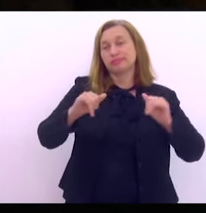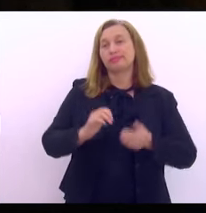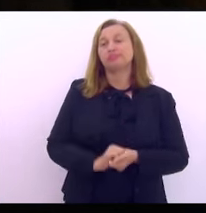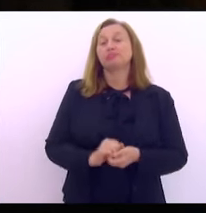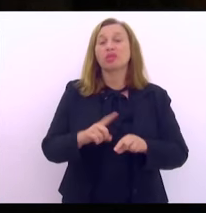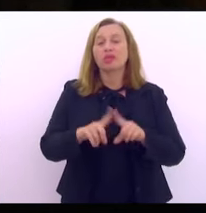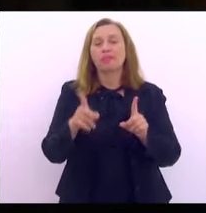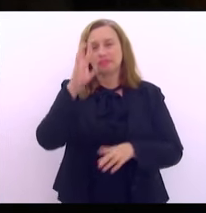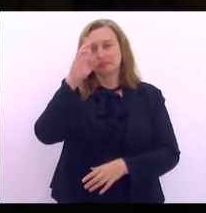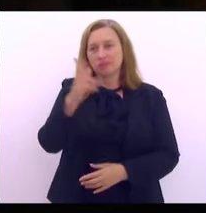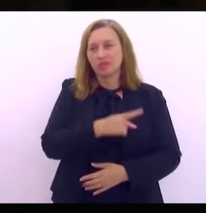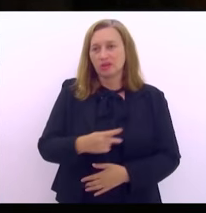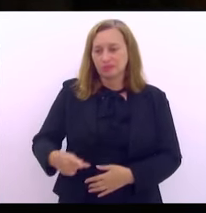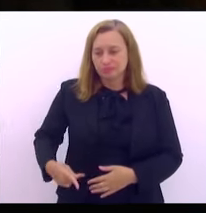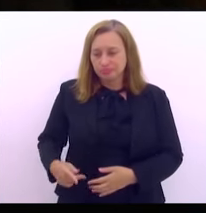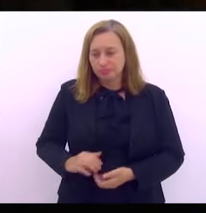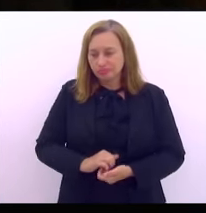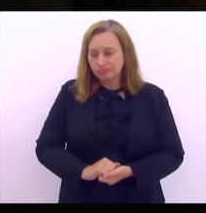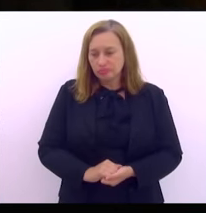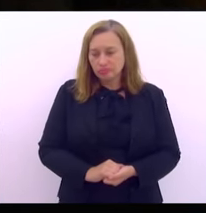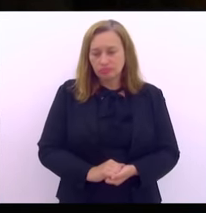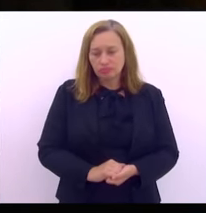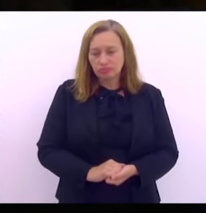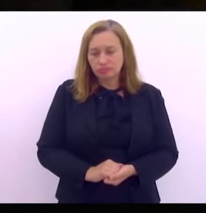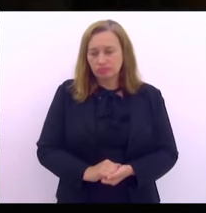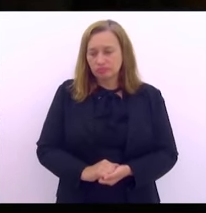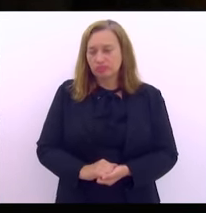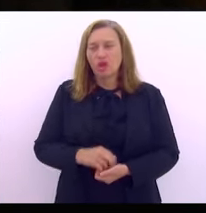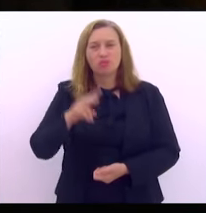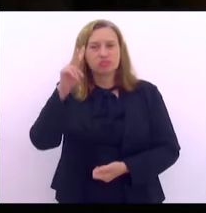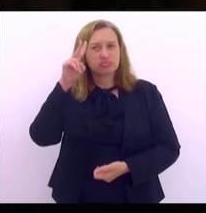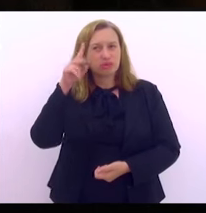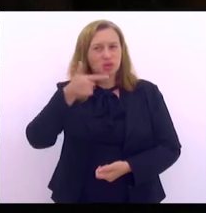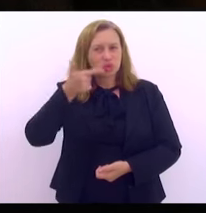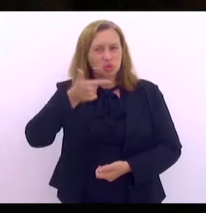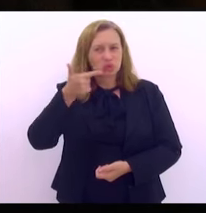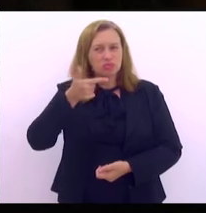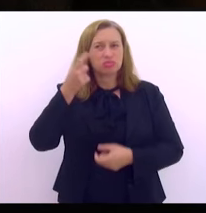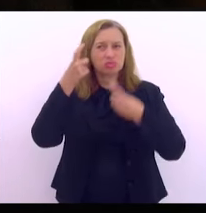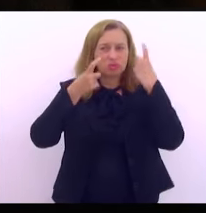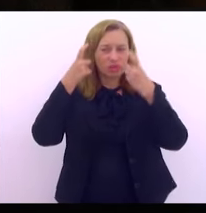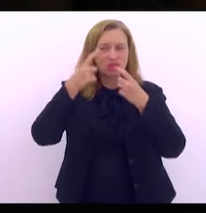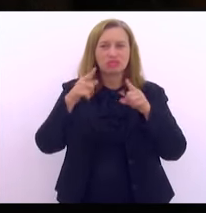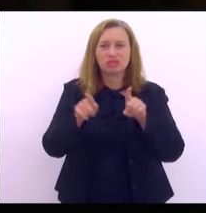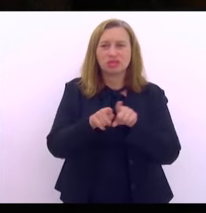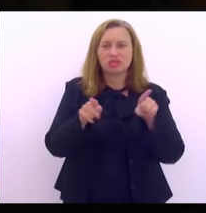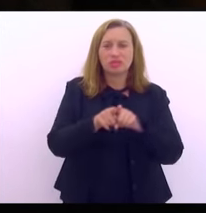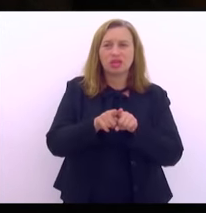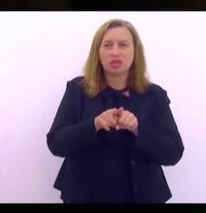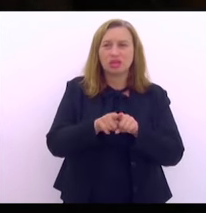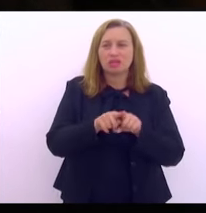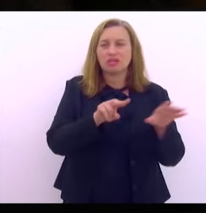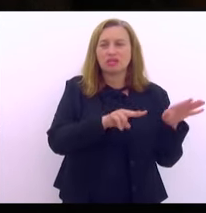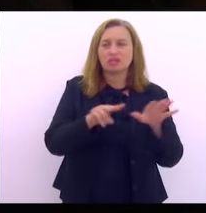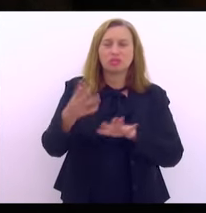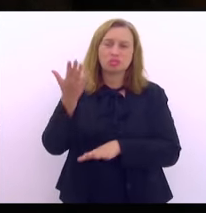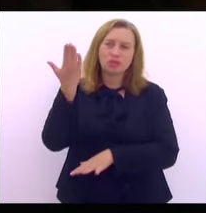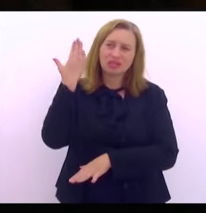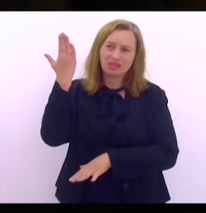Mas, senhora Presidente, uma segunda preocupação também me assola desde a semana